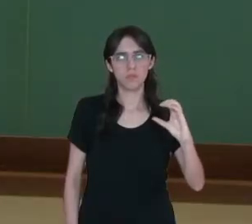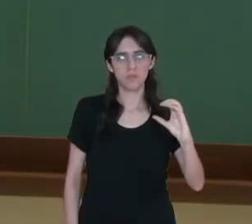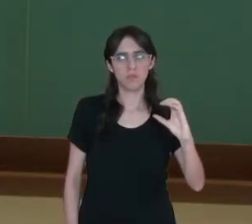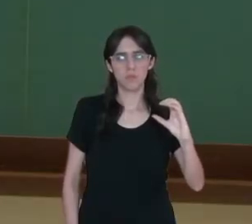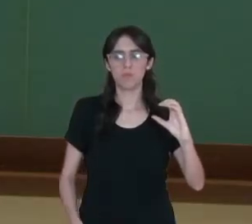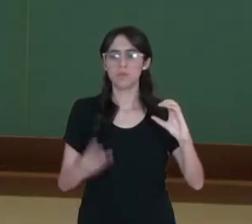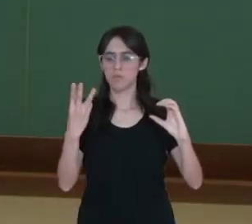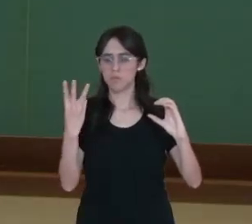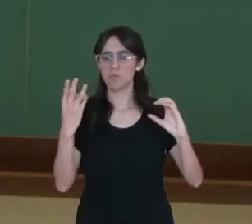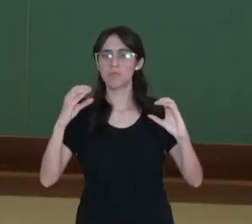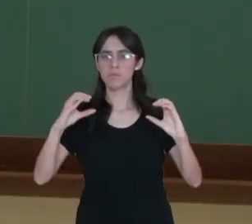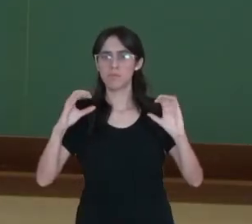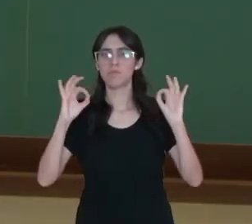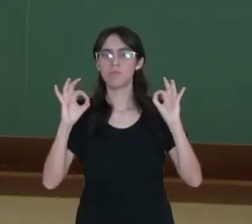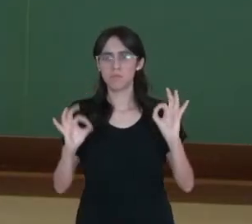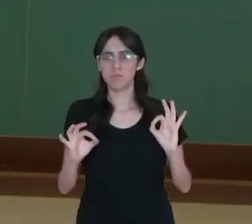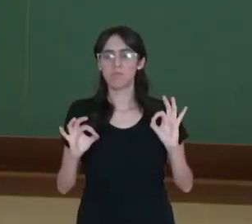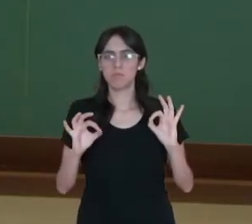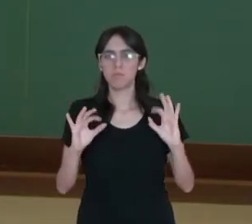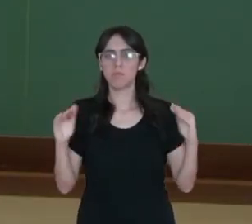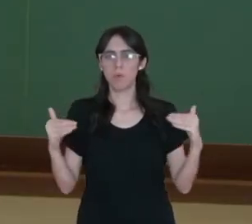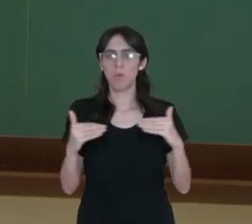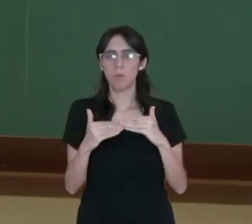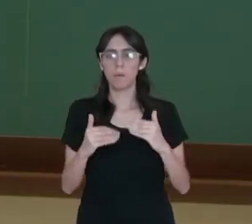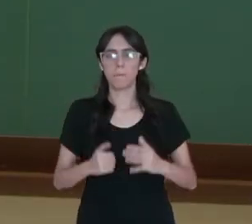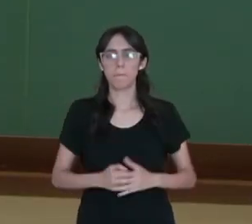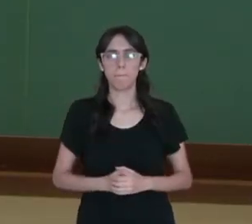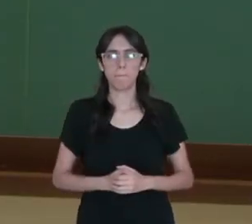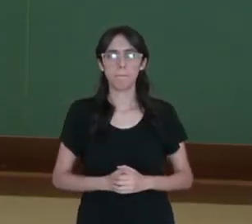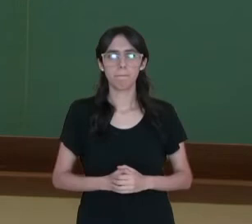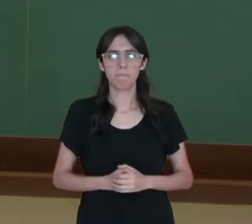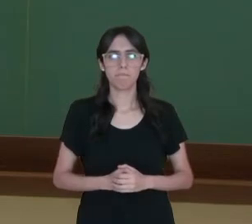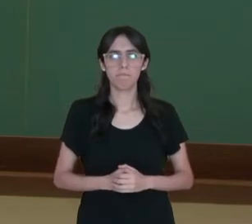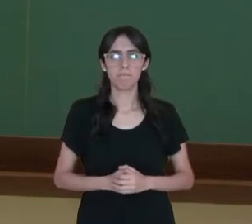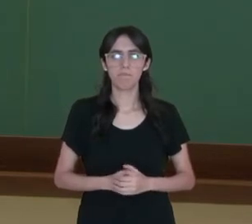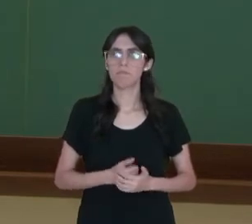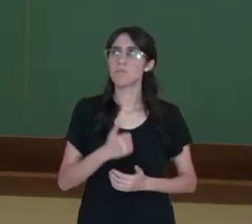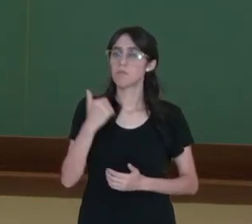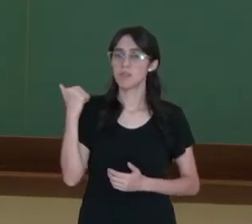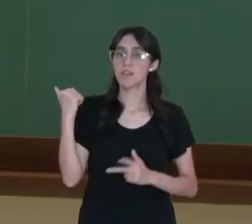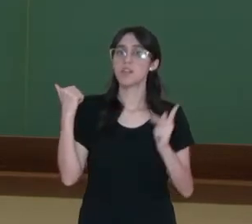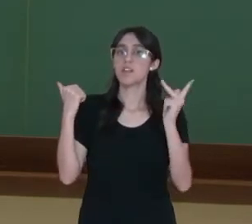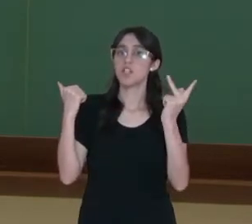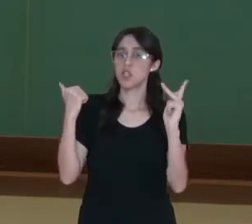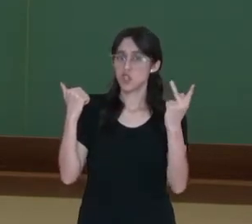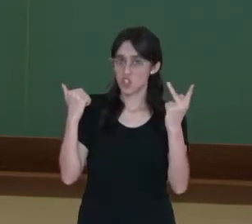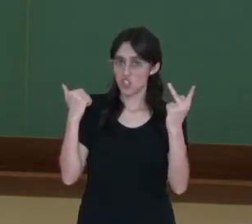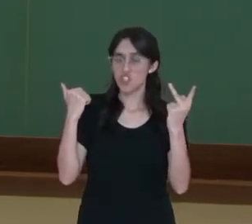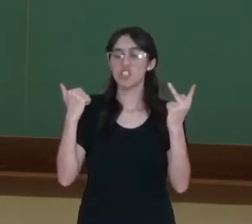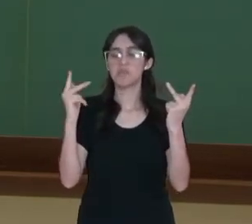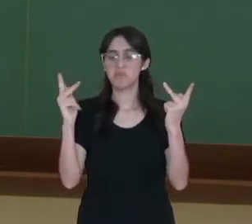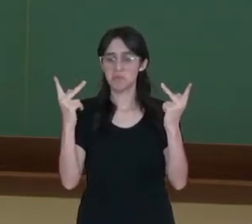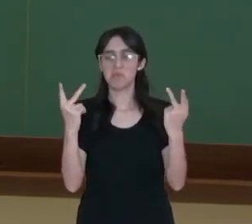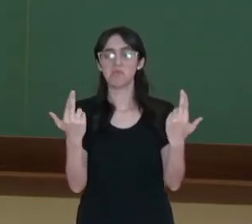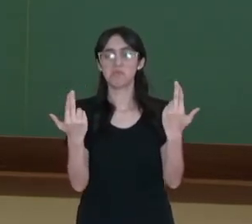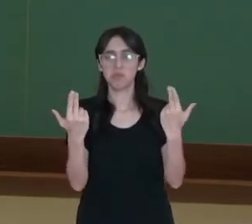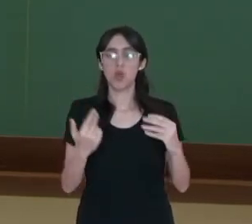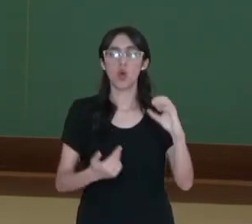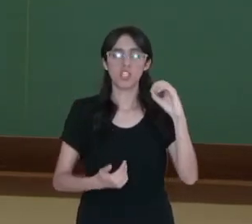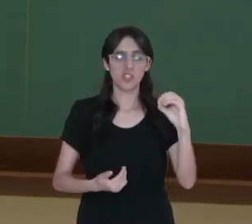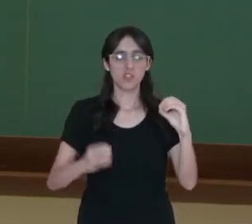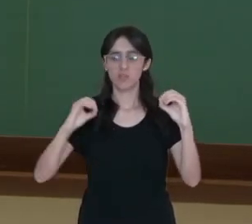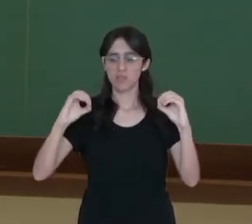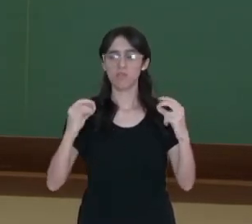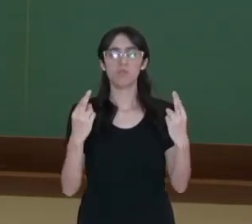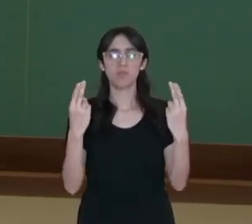C3H8, 3 com 3C aqui do outro lado. A mesma coisa para a quantidade de hidrogênios e a mesma coisa para a quantidade de oxigênio. Veja